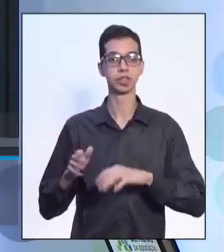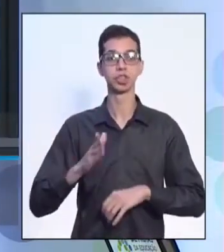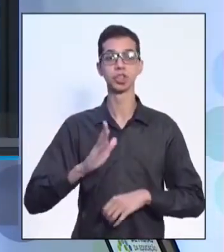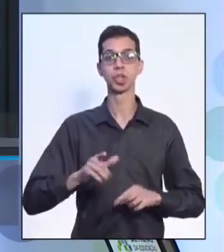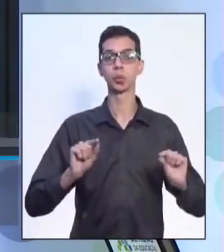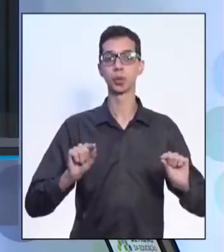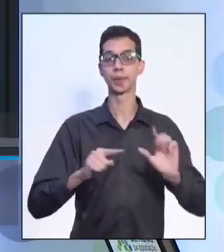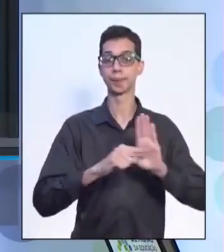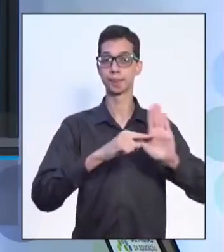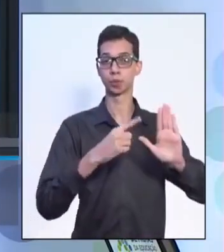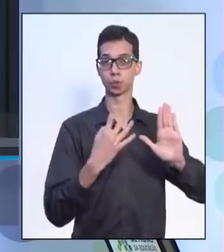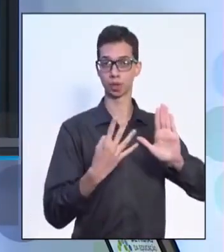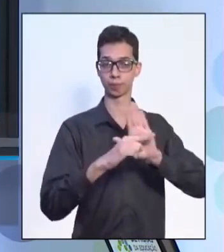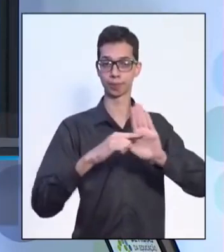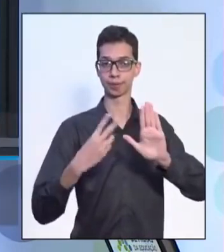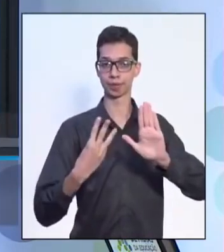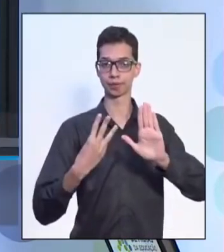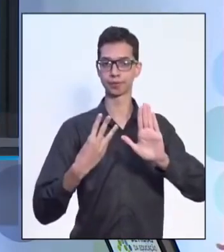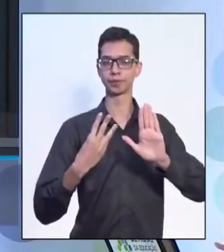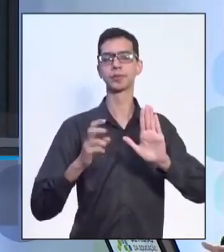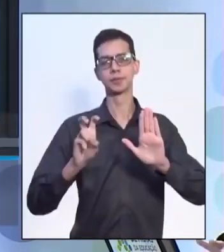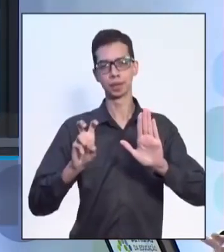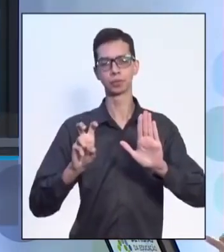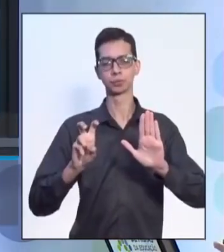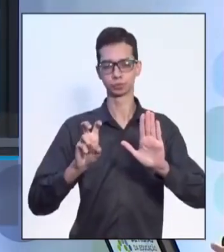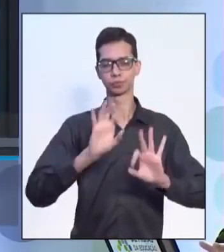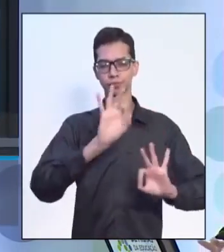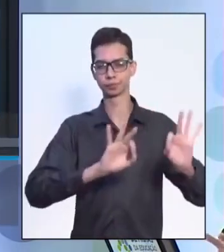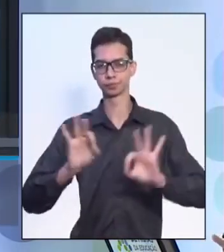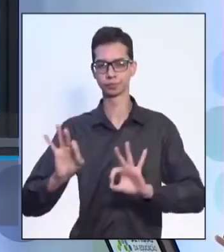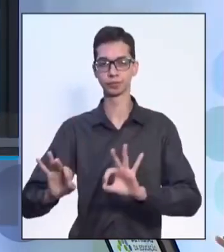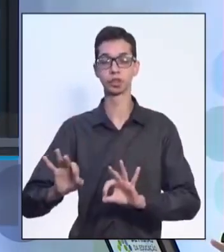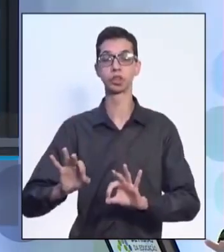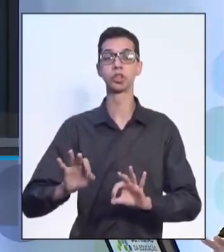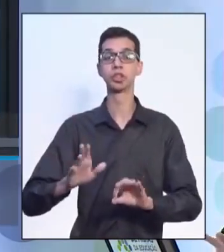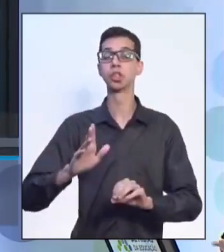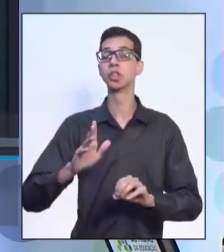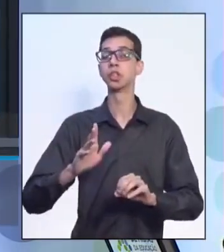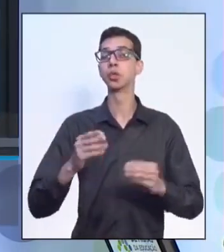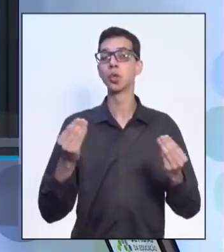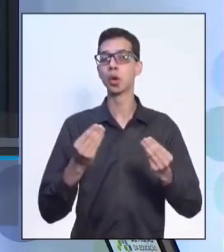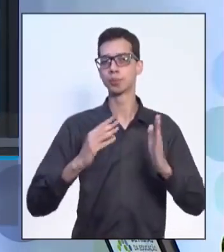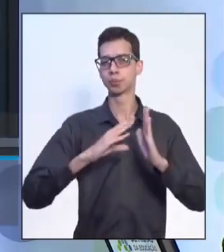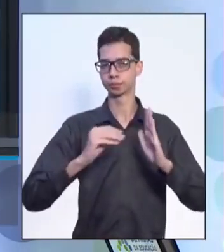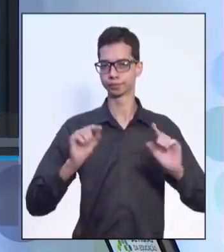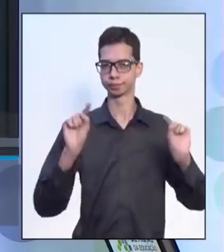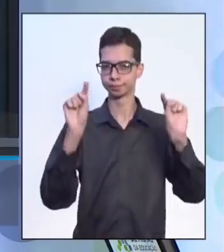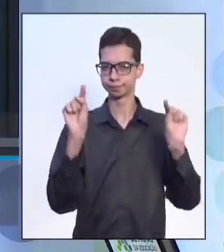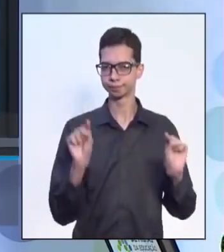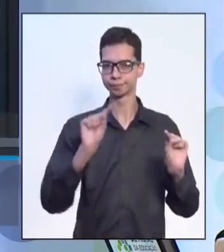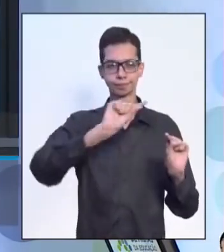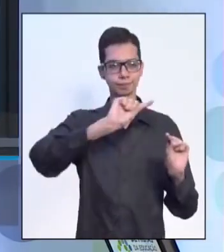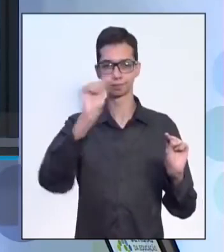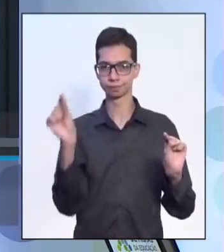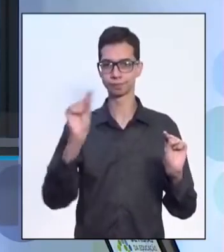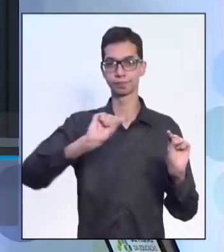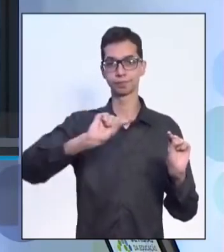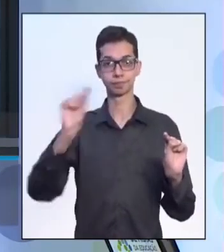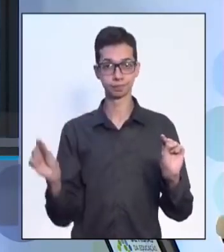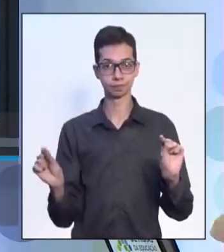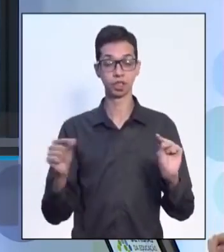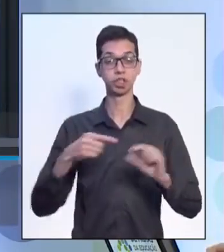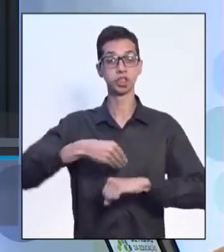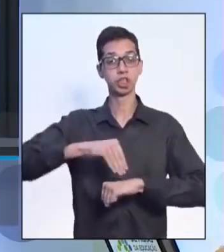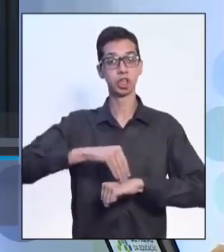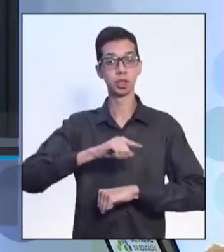4, menos 3 e 5. E já coloquei a forma fatorada. Dei uma dica para vocês. Quando for negativo,